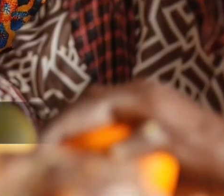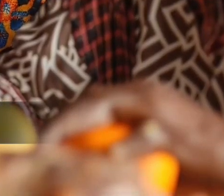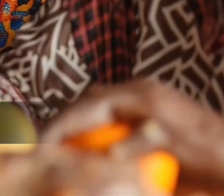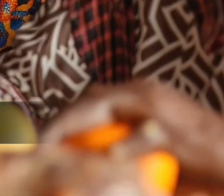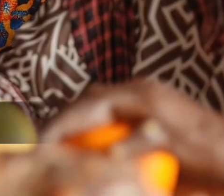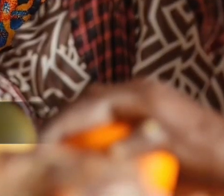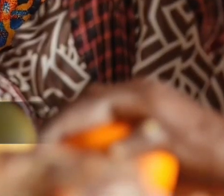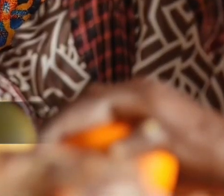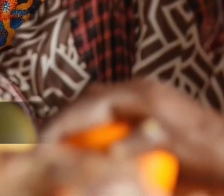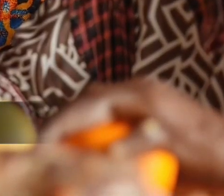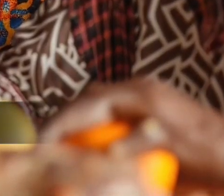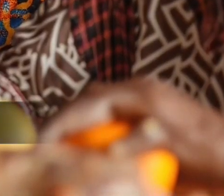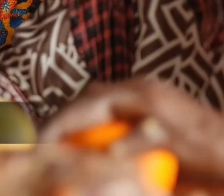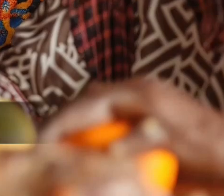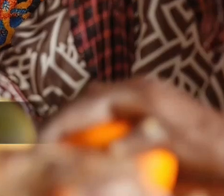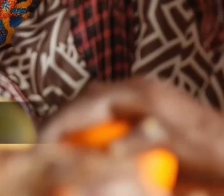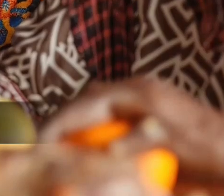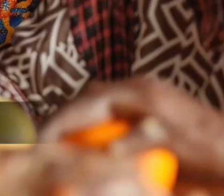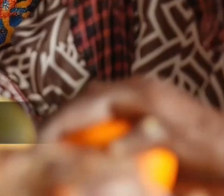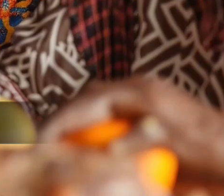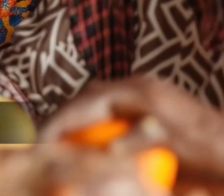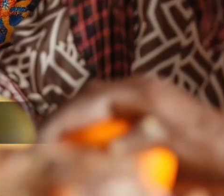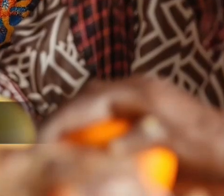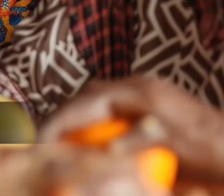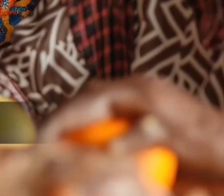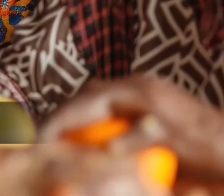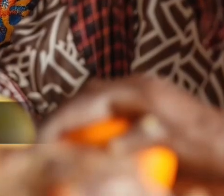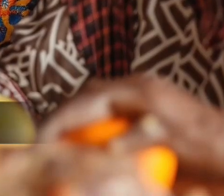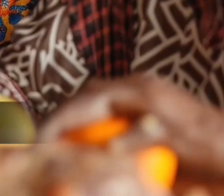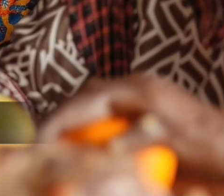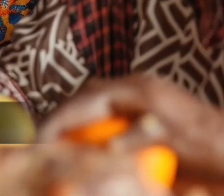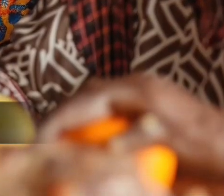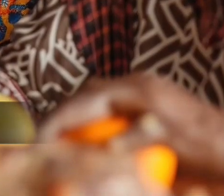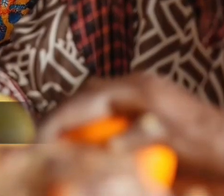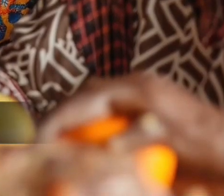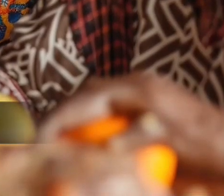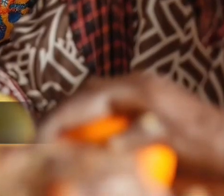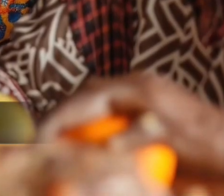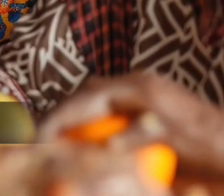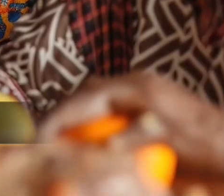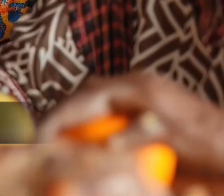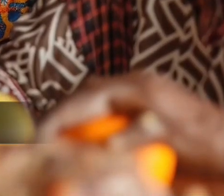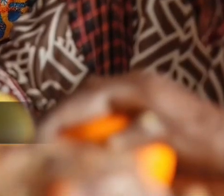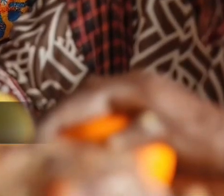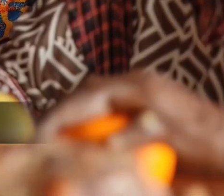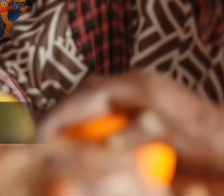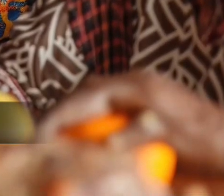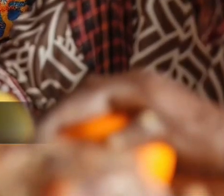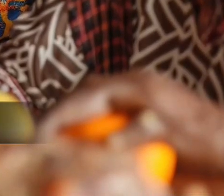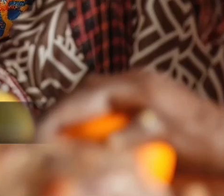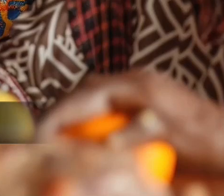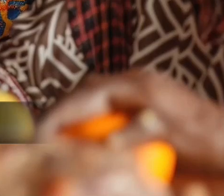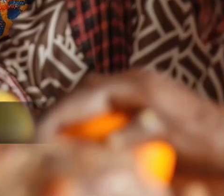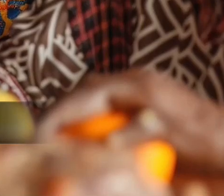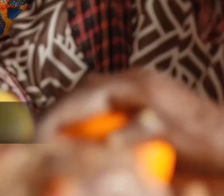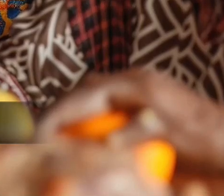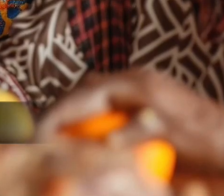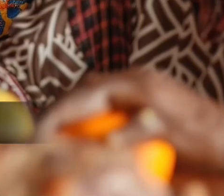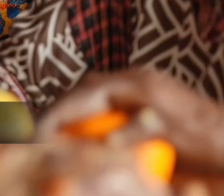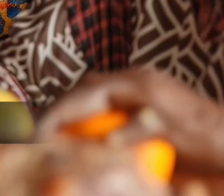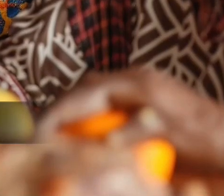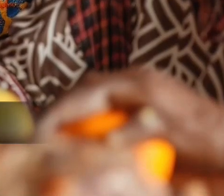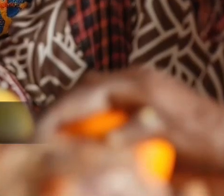abuela siempre leía muchos cuentos para mí y cocinaba macarrones porque sabía que era mi